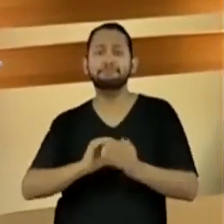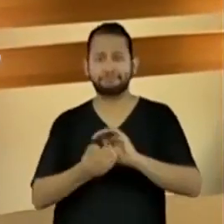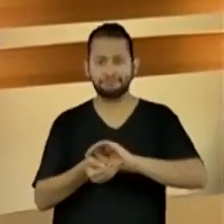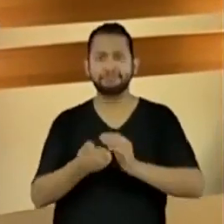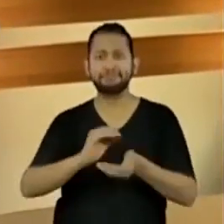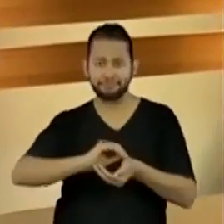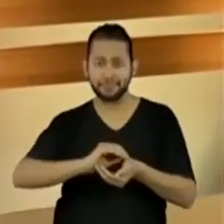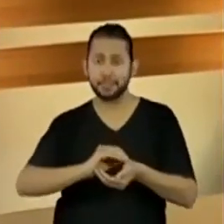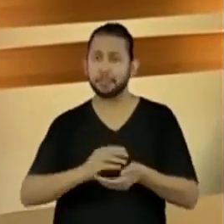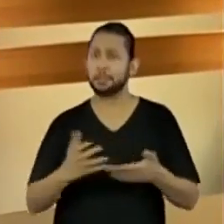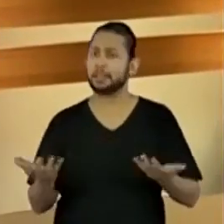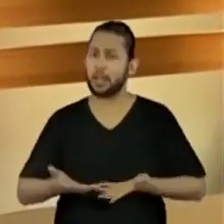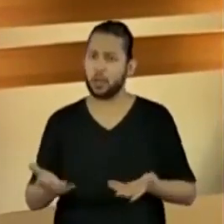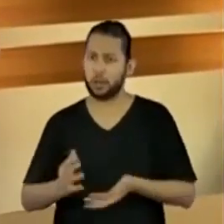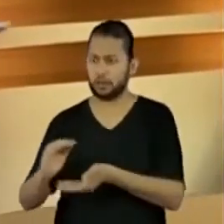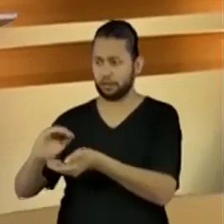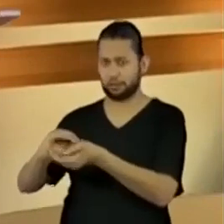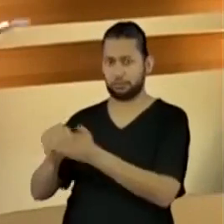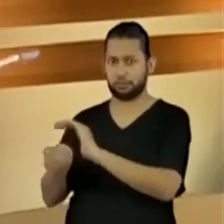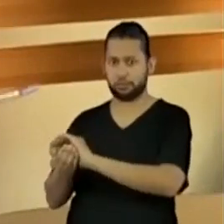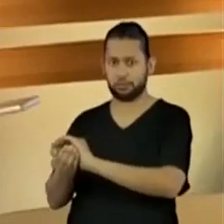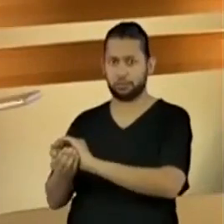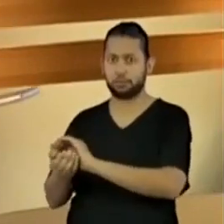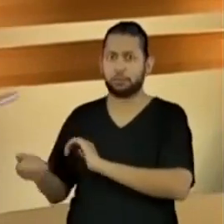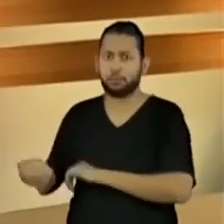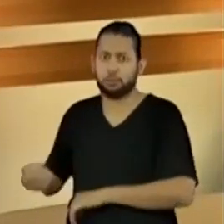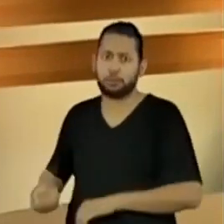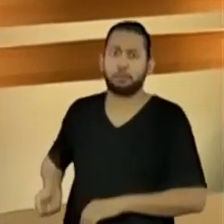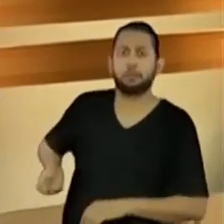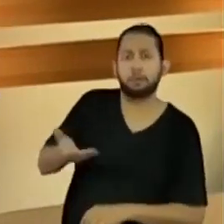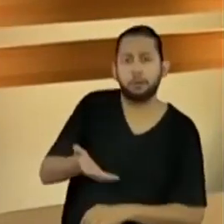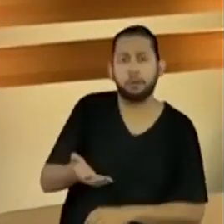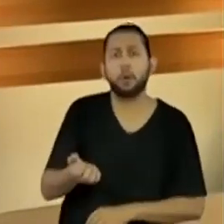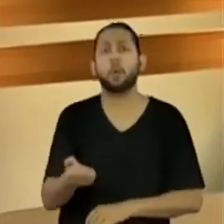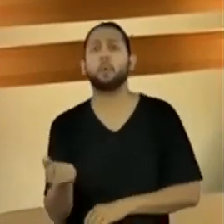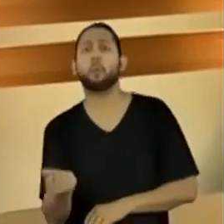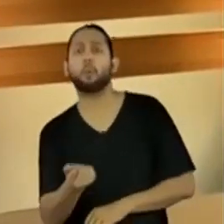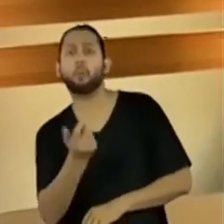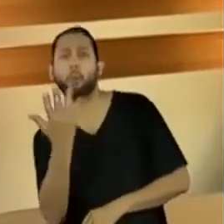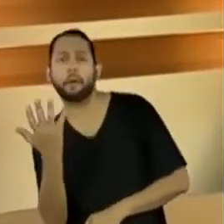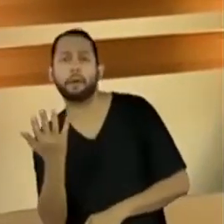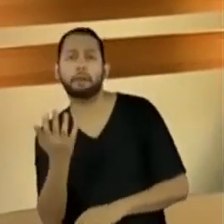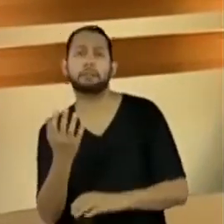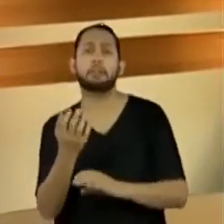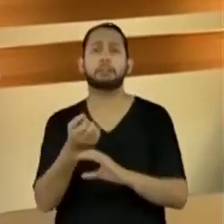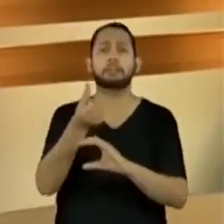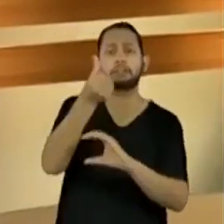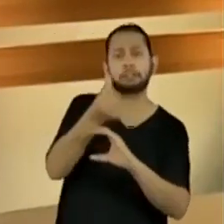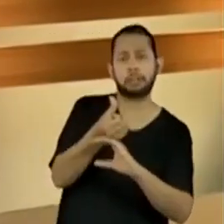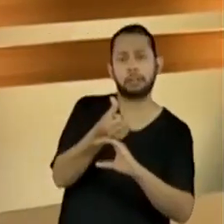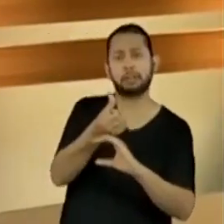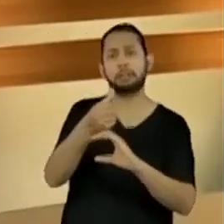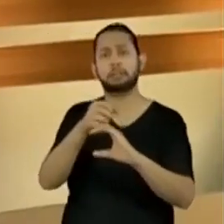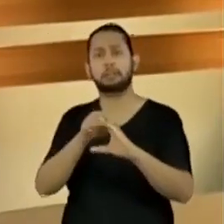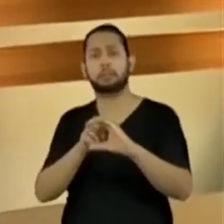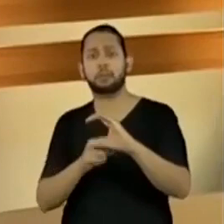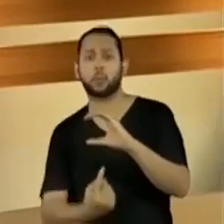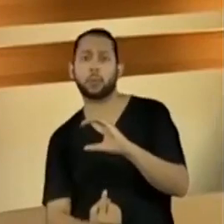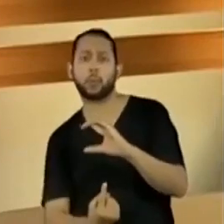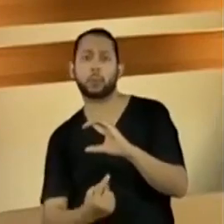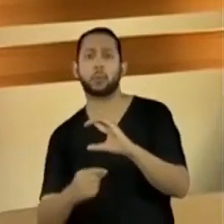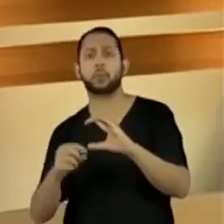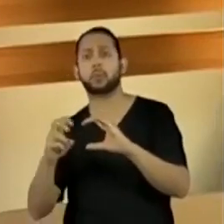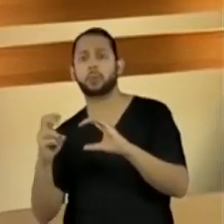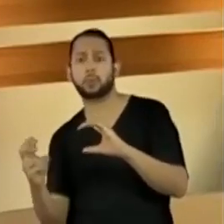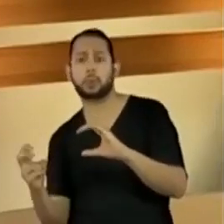dessa vez nós não vamos trabalhar com o lançamento, qual face cai, tem a probabilidade de cair.